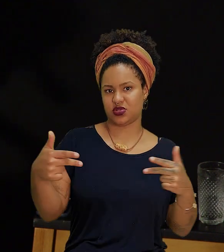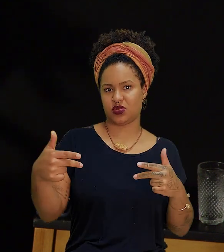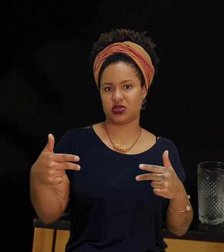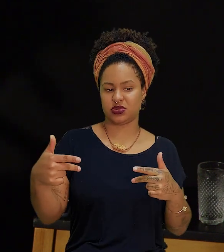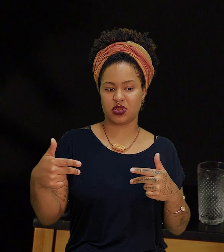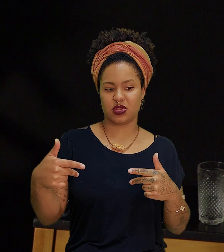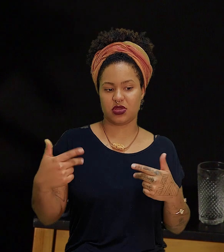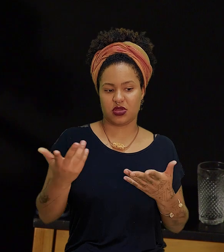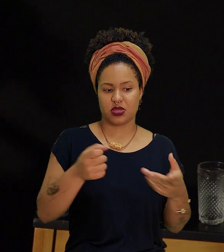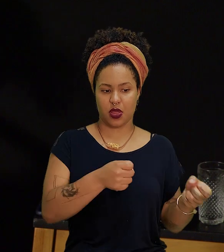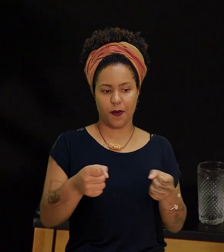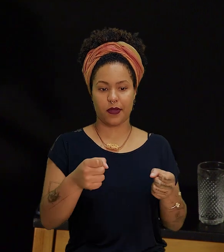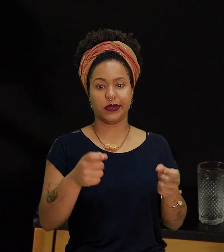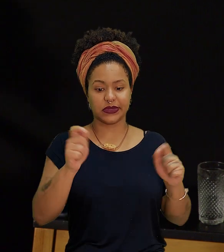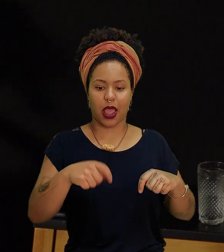para poder